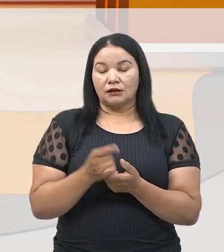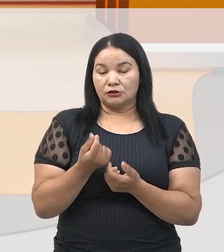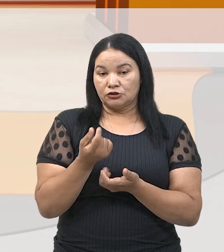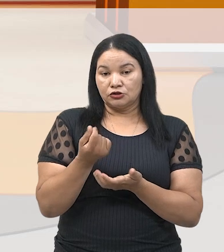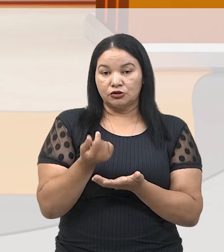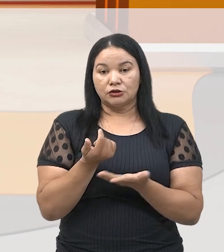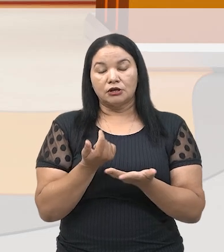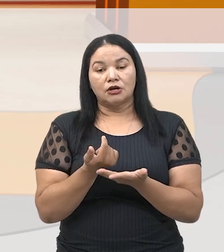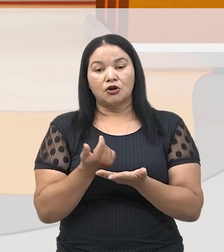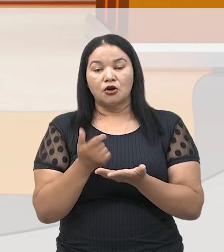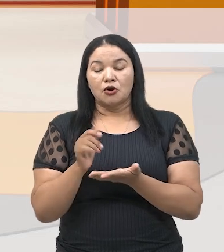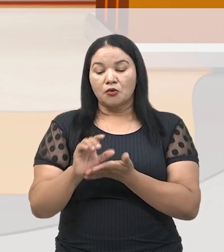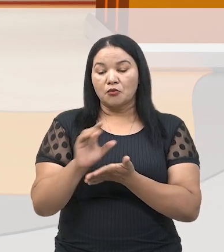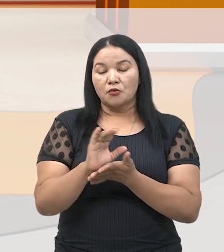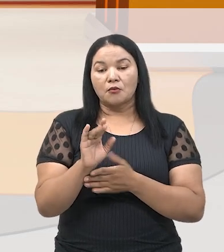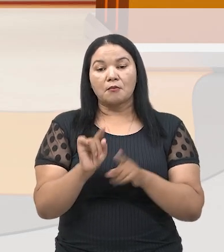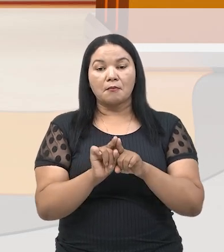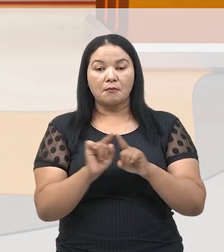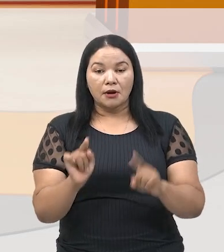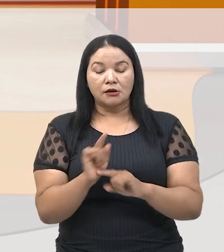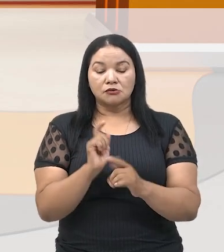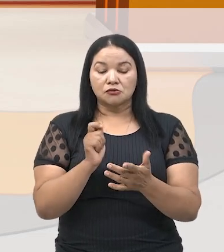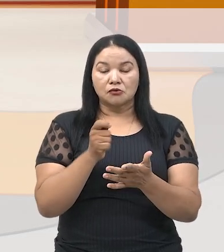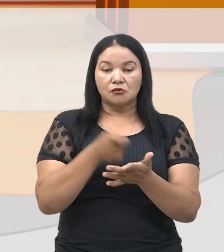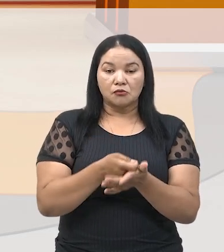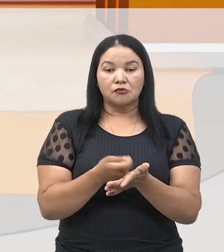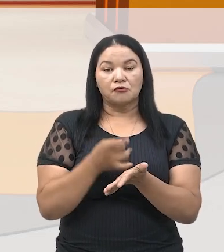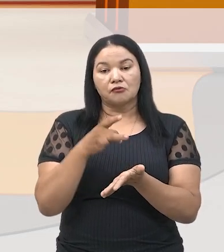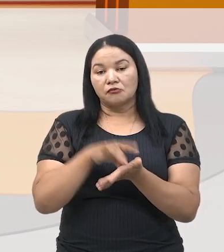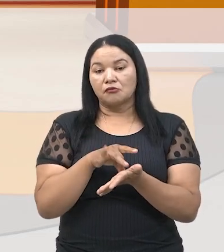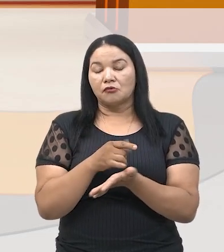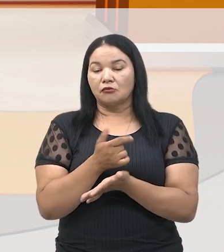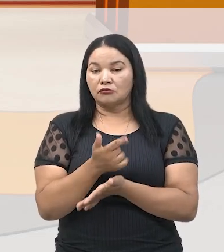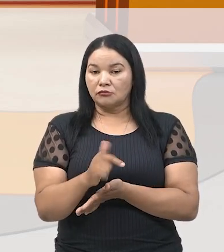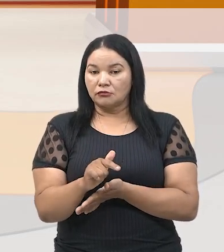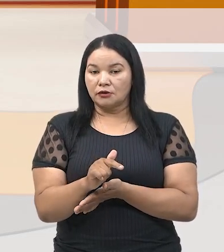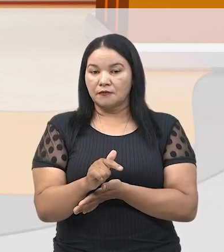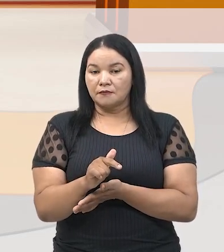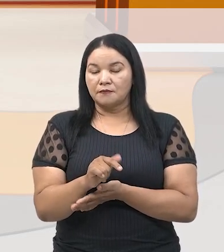esse dinheiro ele não tem um poder de compra real, certo?